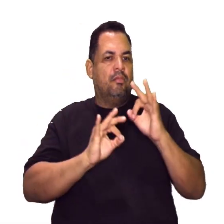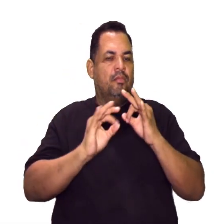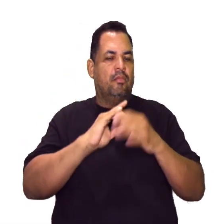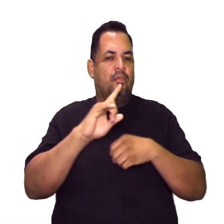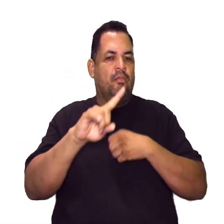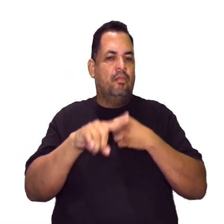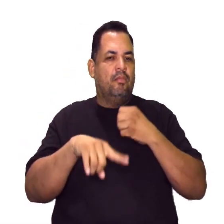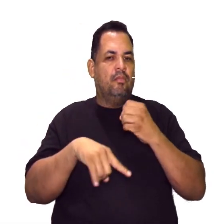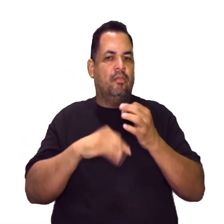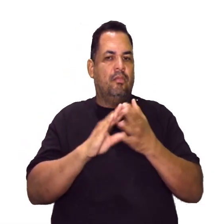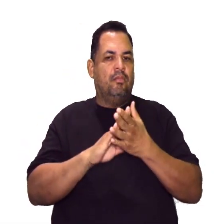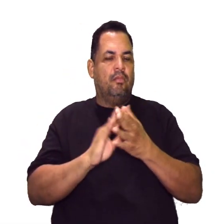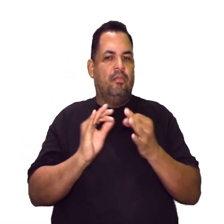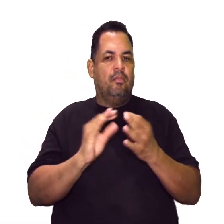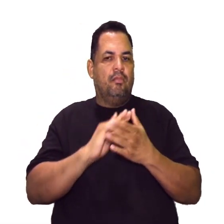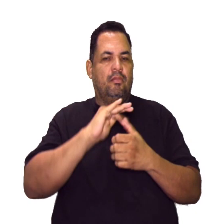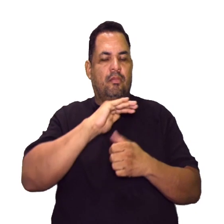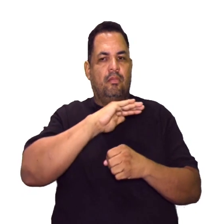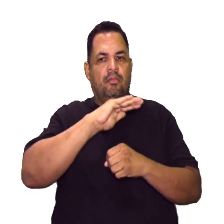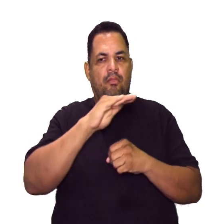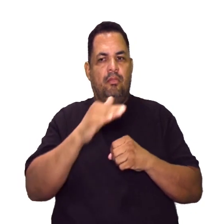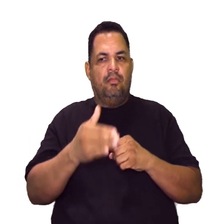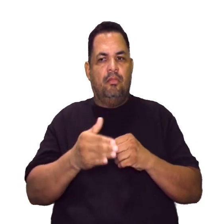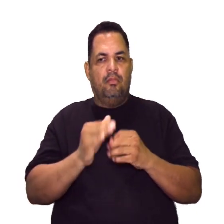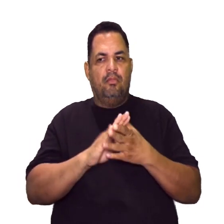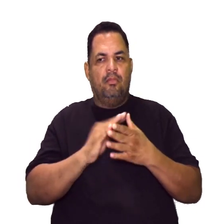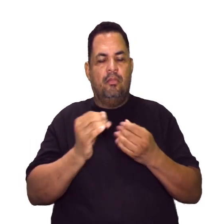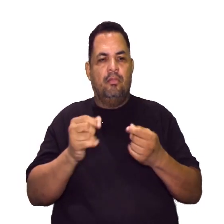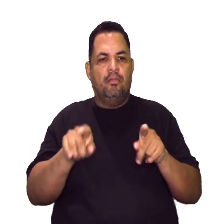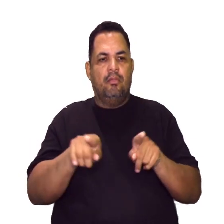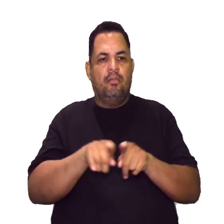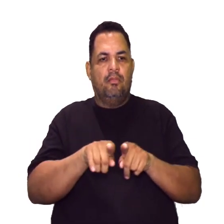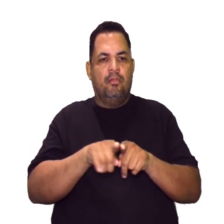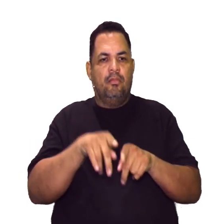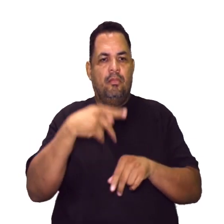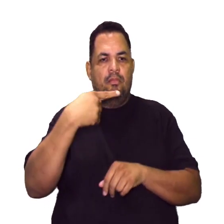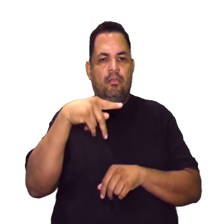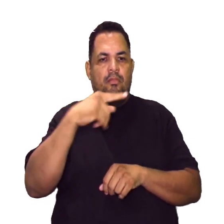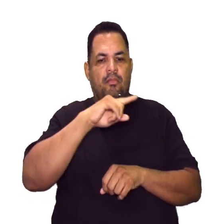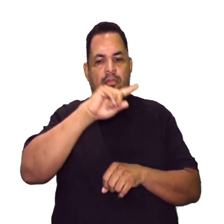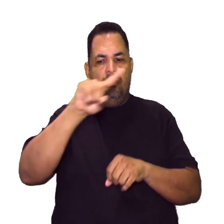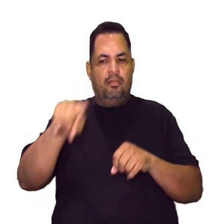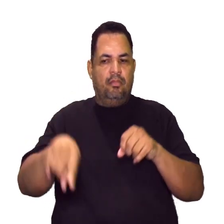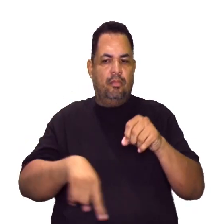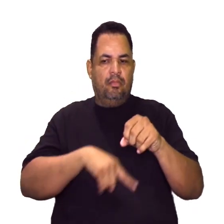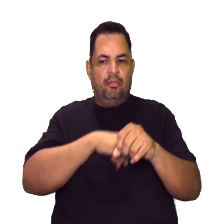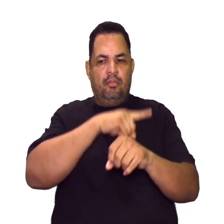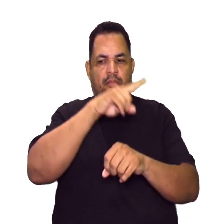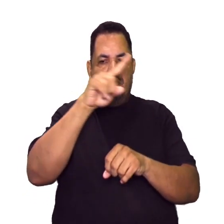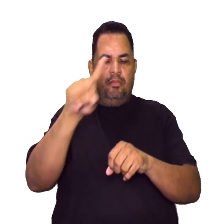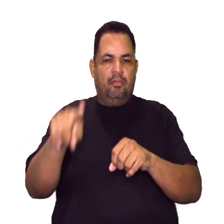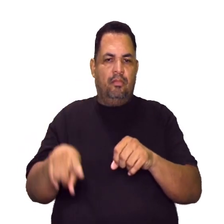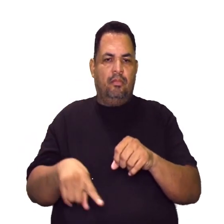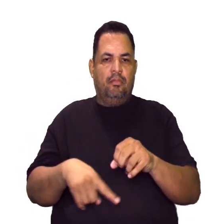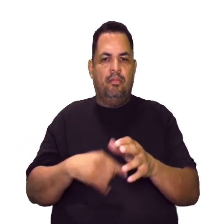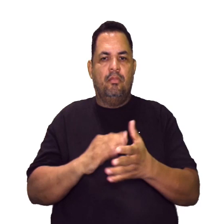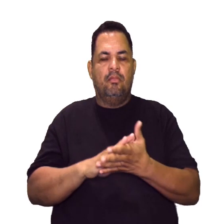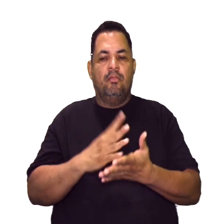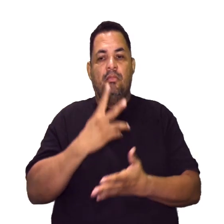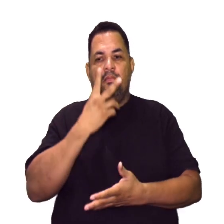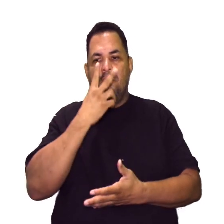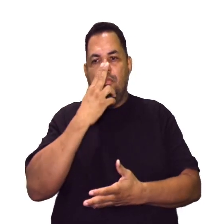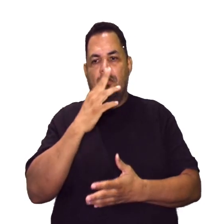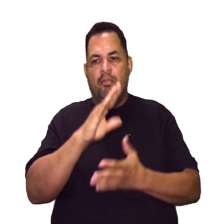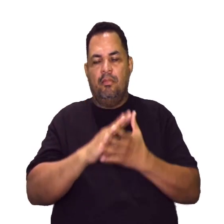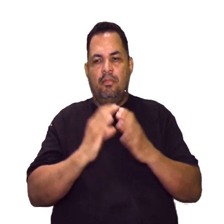os elétrons da camada de valência são distribuídos aos pares ao redor do átomo. Isto como se